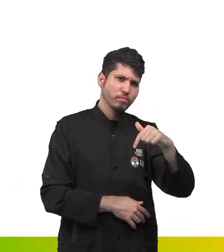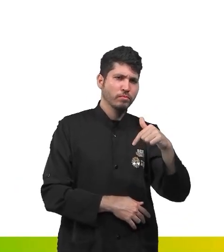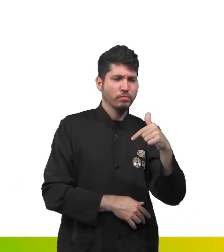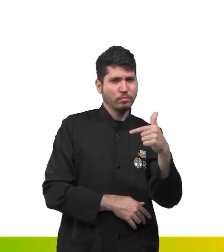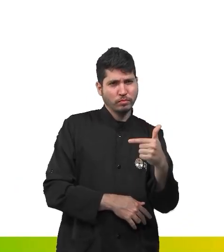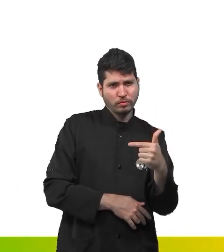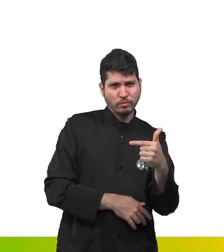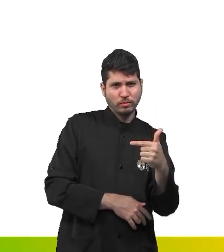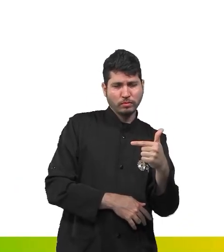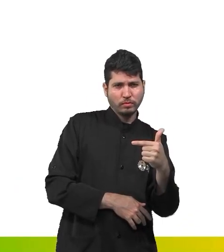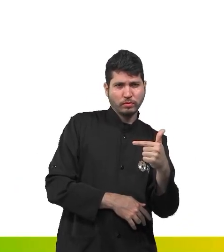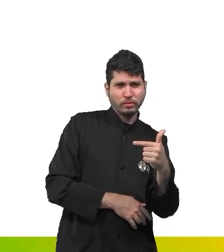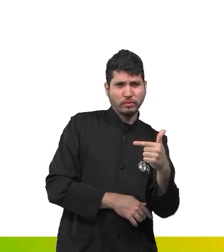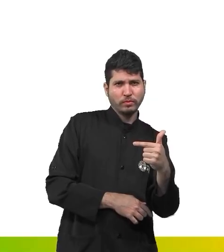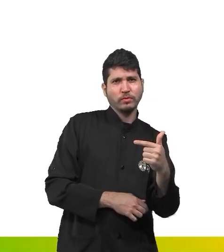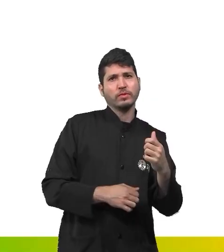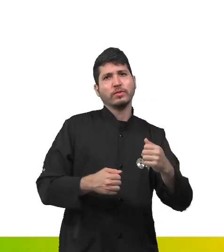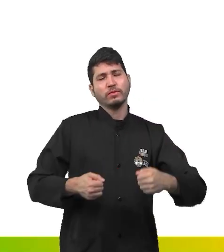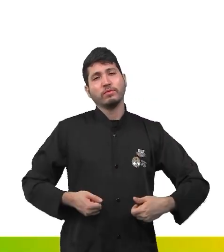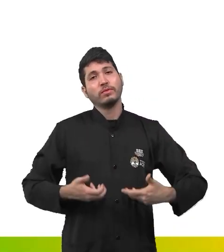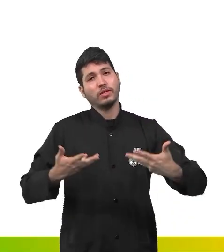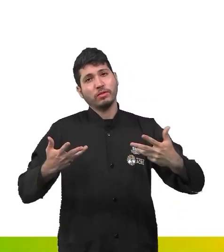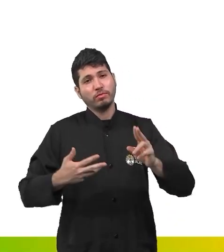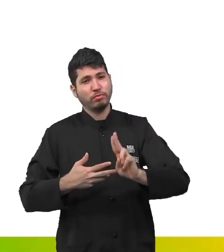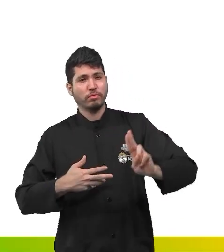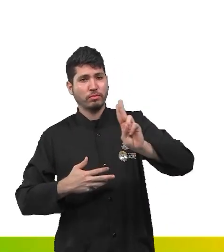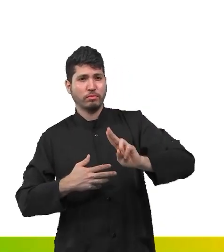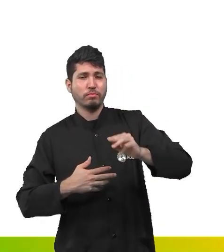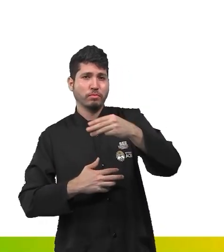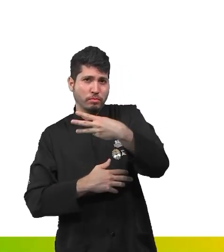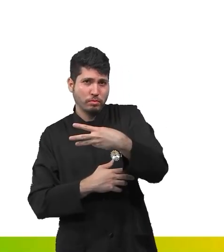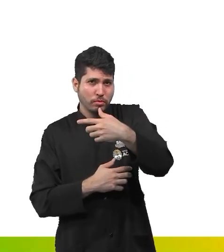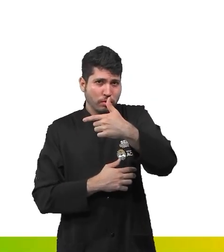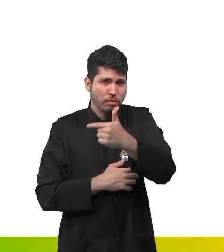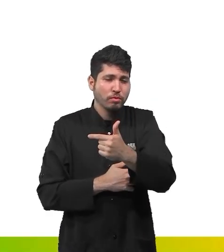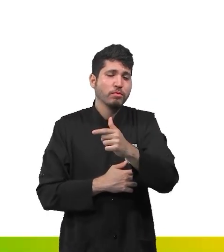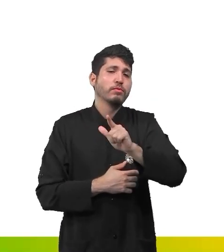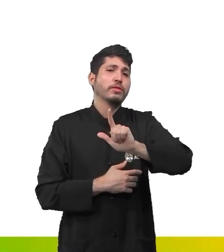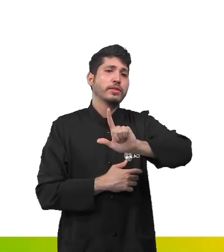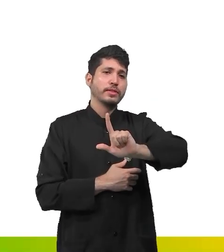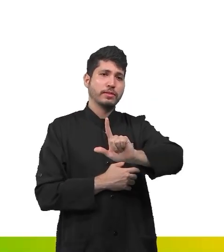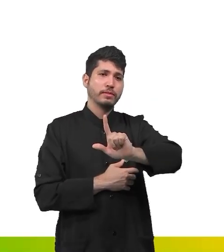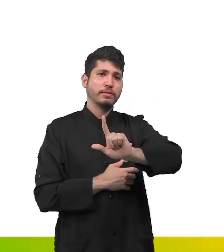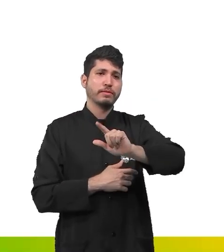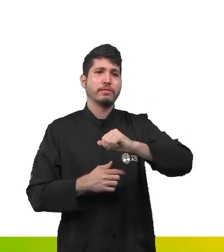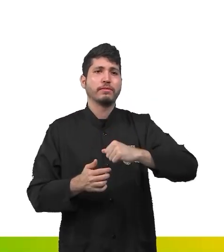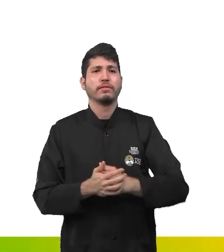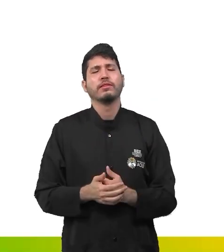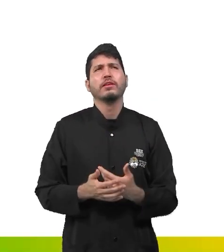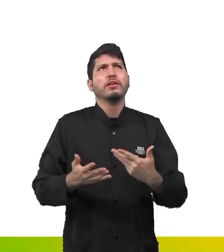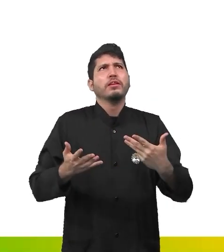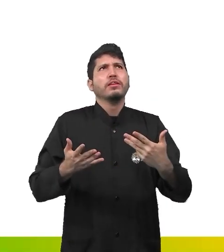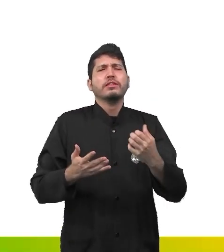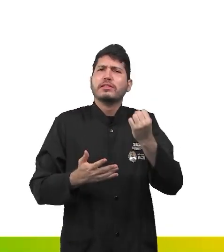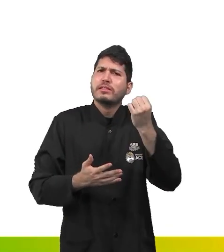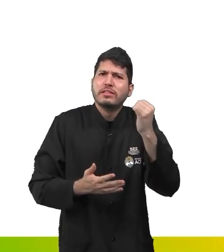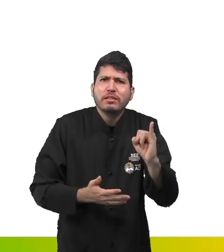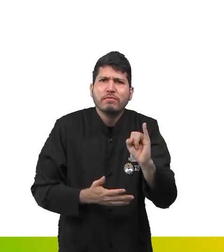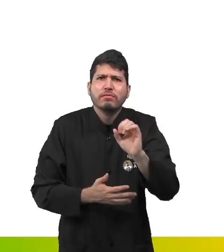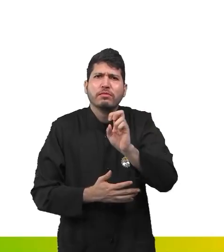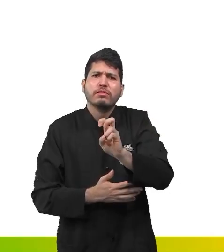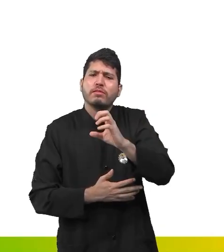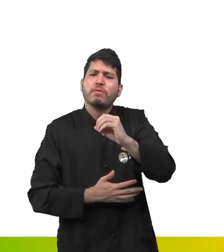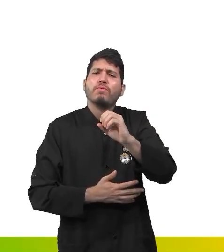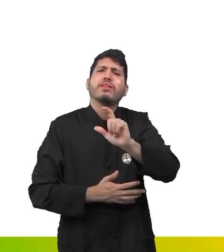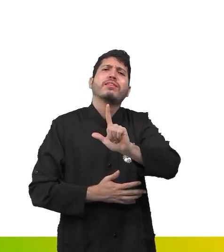litros. Então, com 50 litros, quantos quilômetros eu posso percorrer? Olha aí, nós temos uma